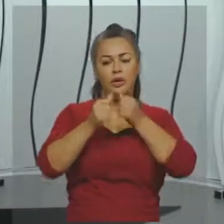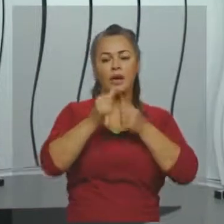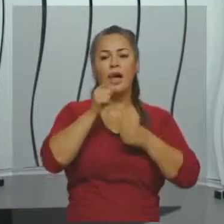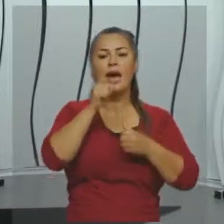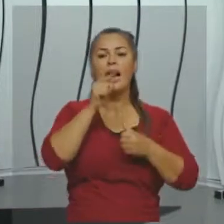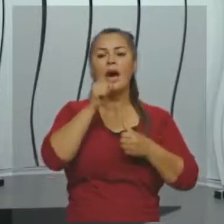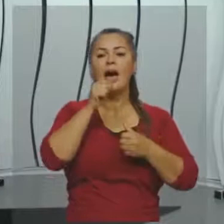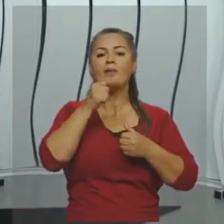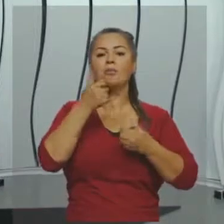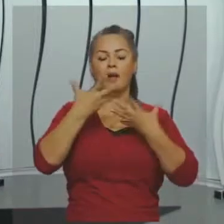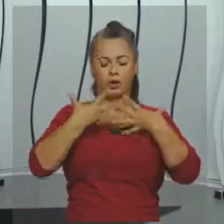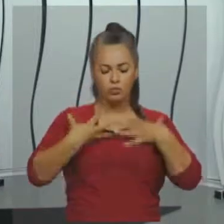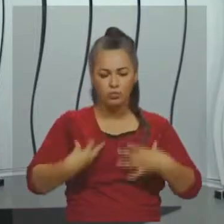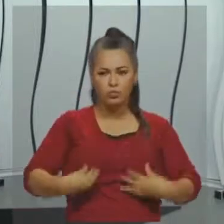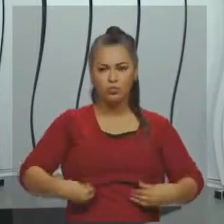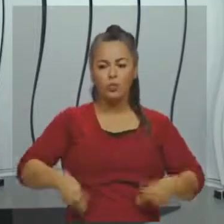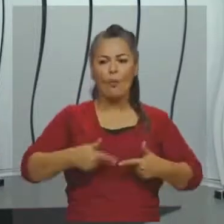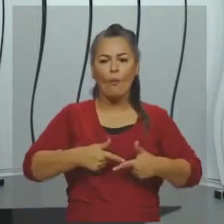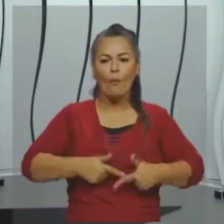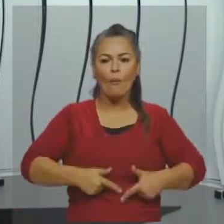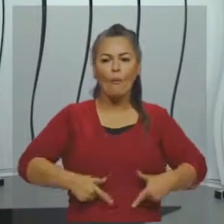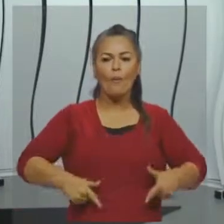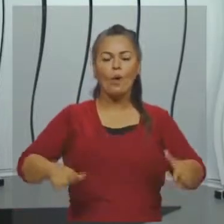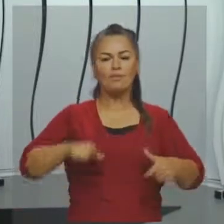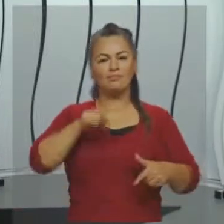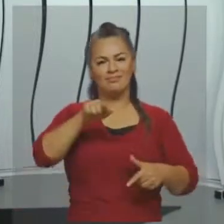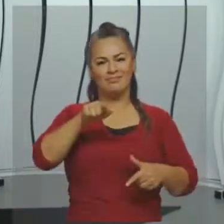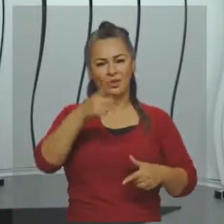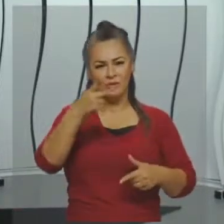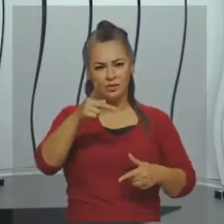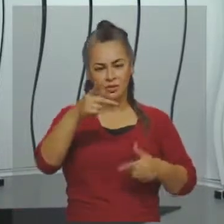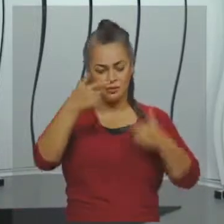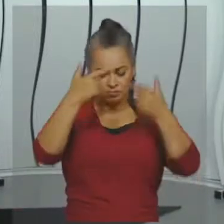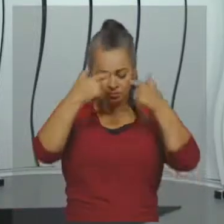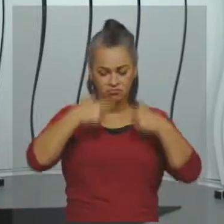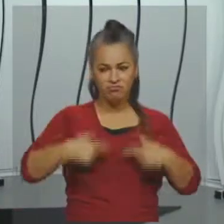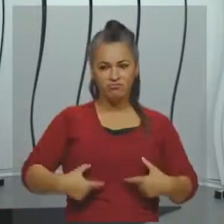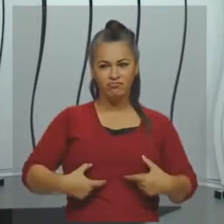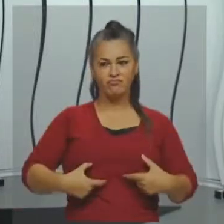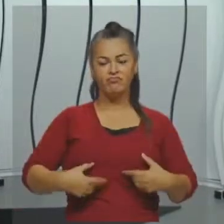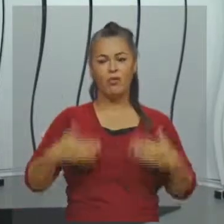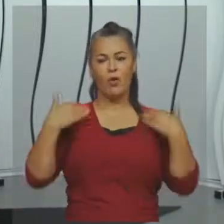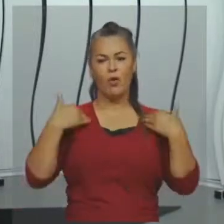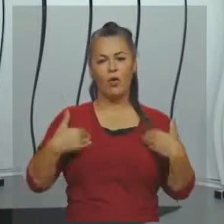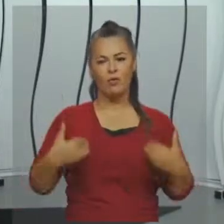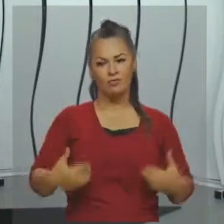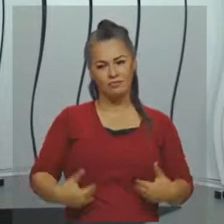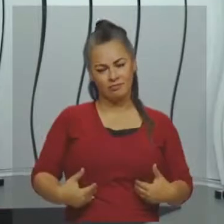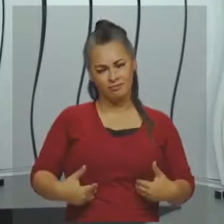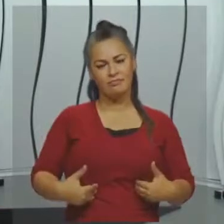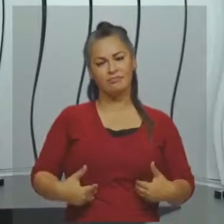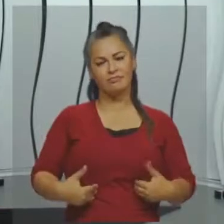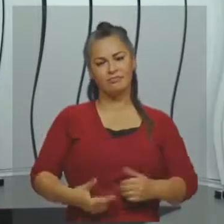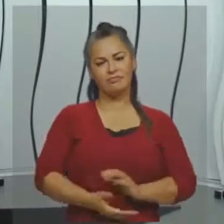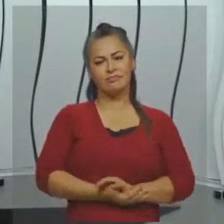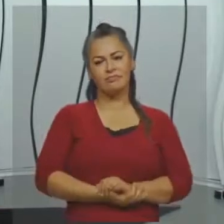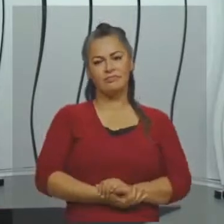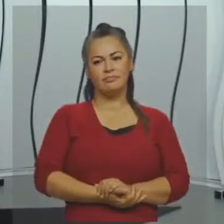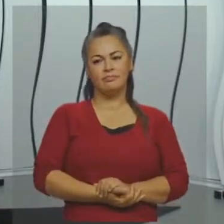ajudar a dissolver substâncias tóxicas e permitir que nós possamos tirar essas substâncias do organismo.